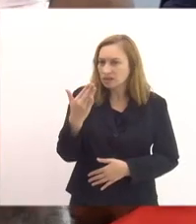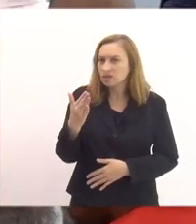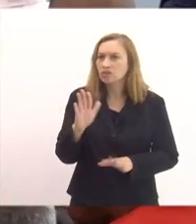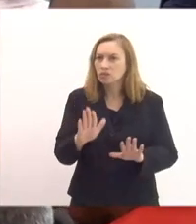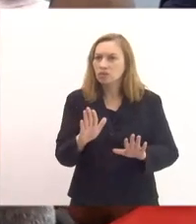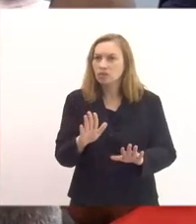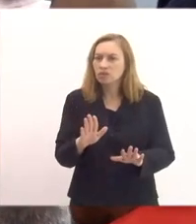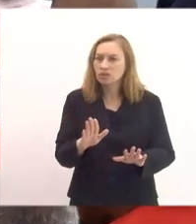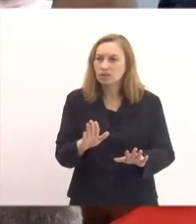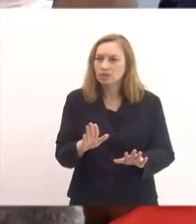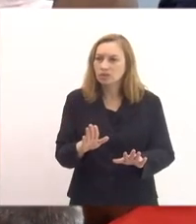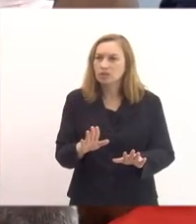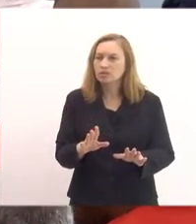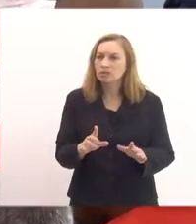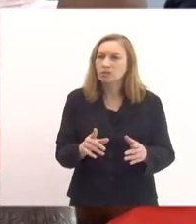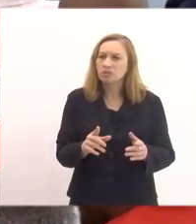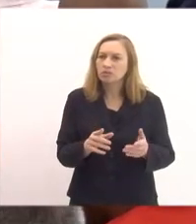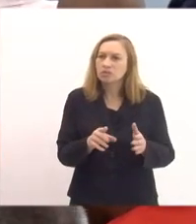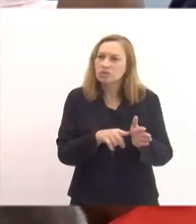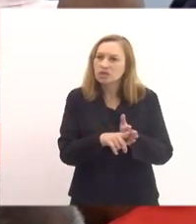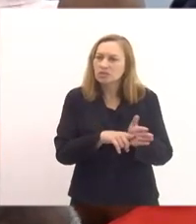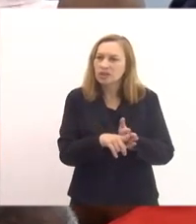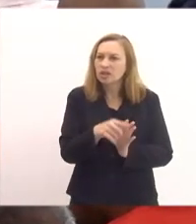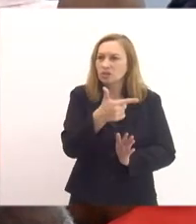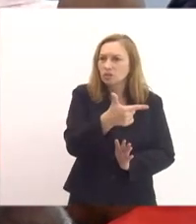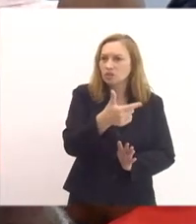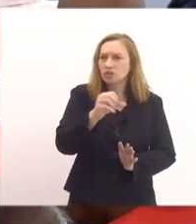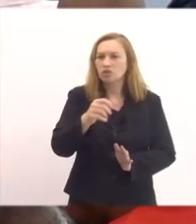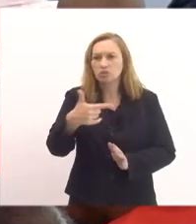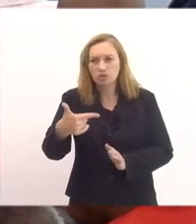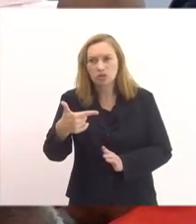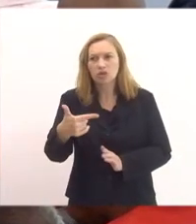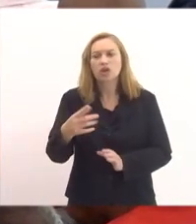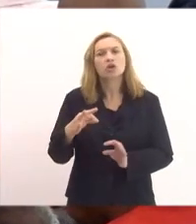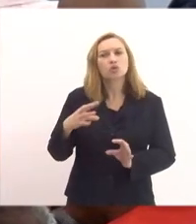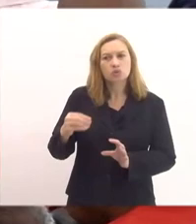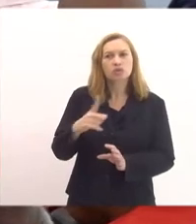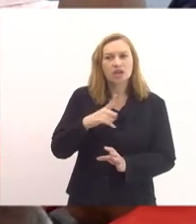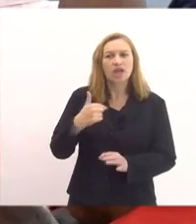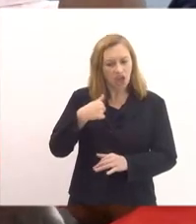Vamos fazer um dossiê de 2002. Marcelo, tem tudo.